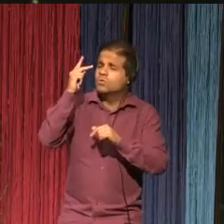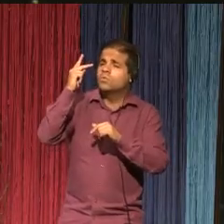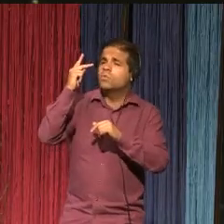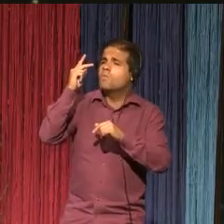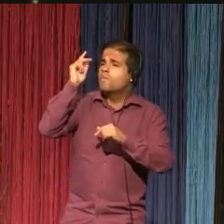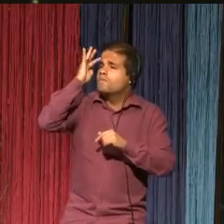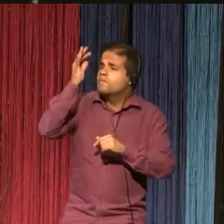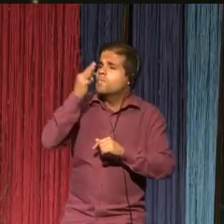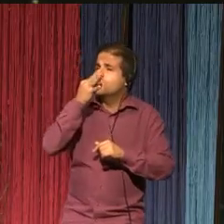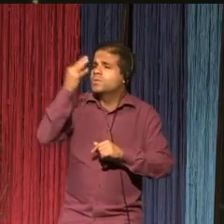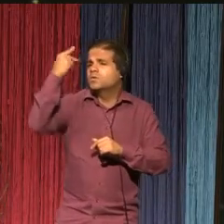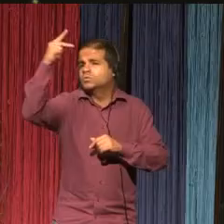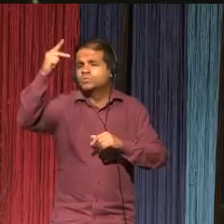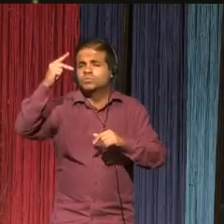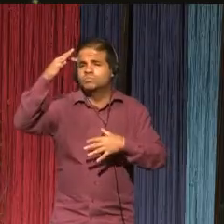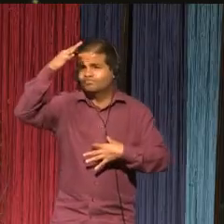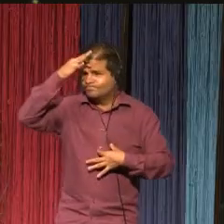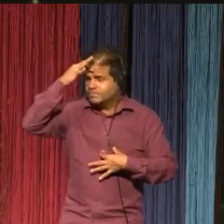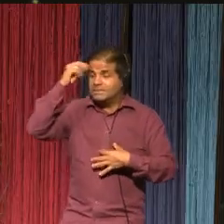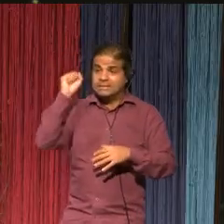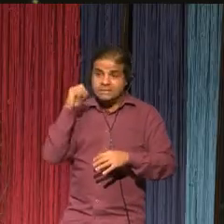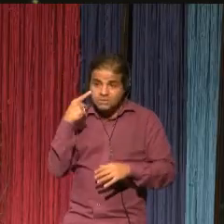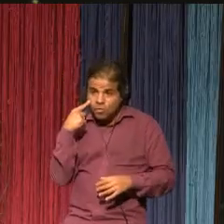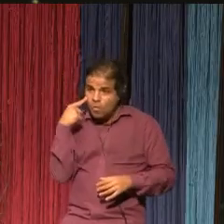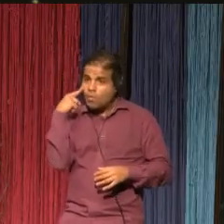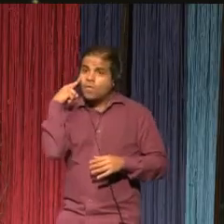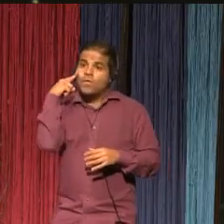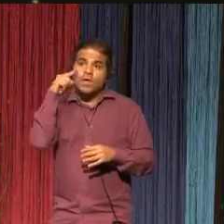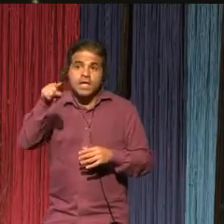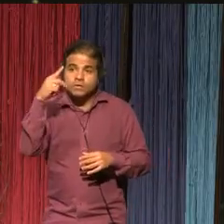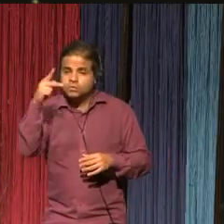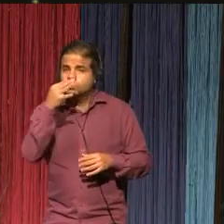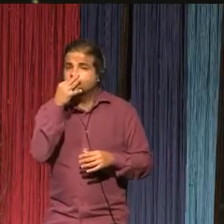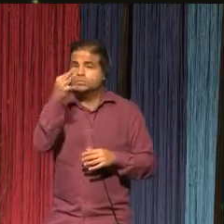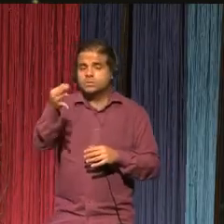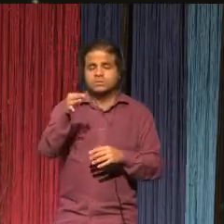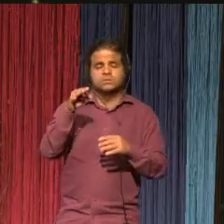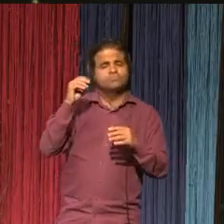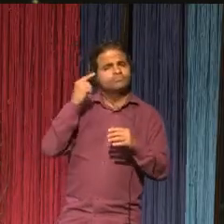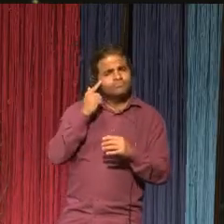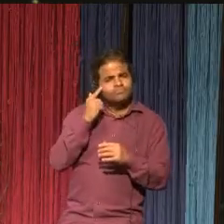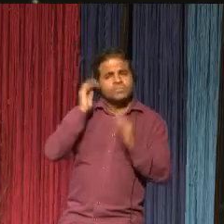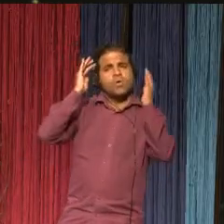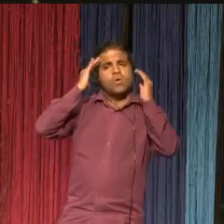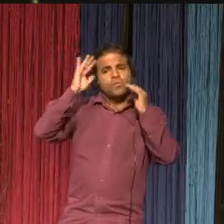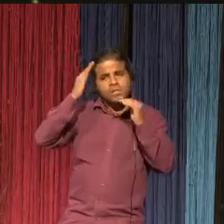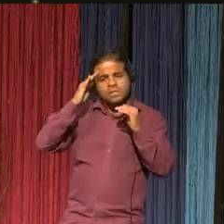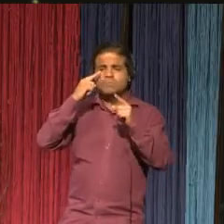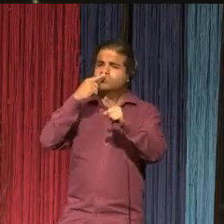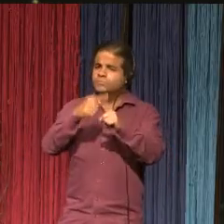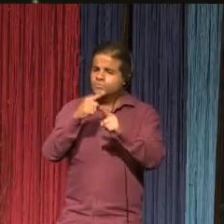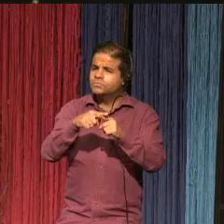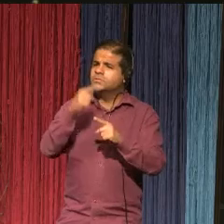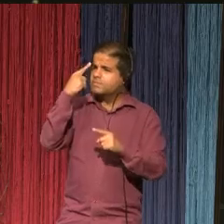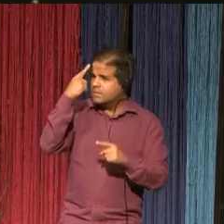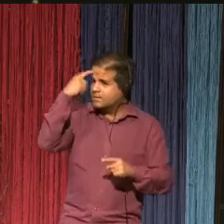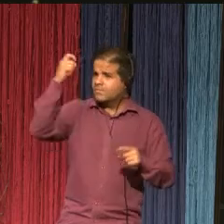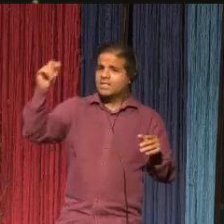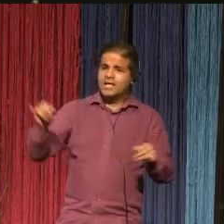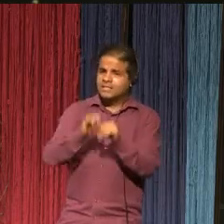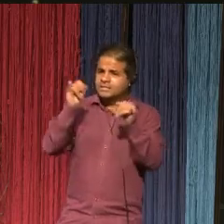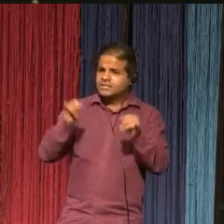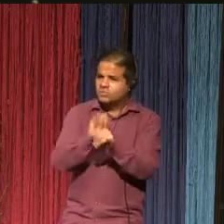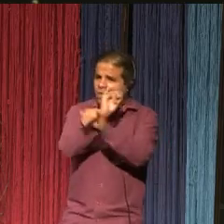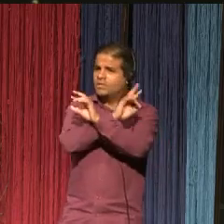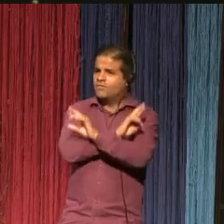vista. Talvez, se eu conseguir enxergar pelo seu ponto de vista, eu vou entender por que você teve essa ideia idiota que é